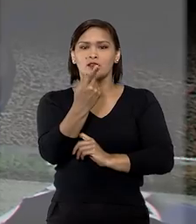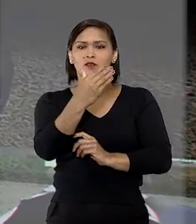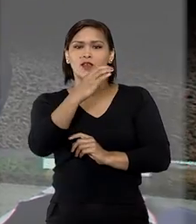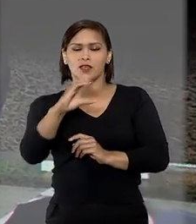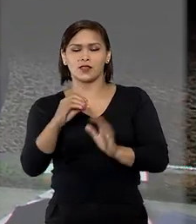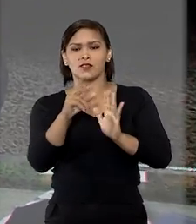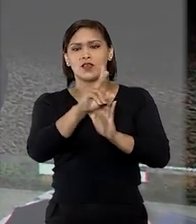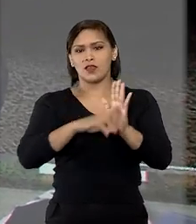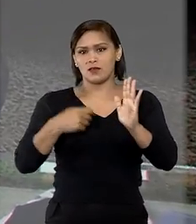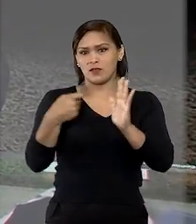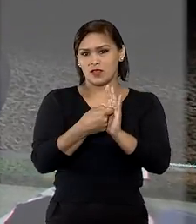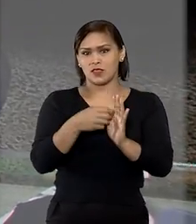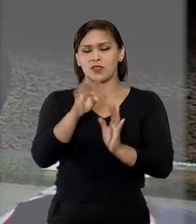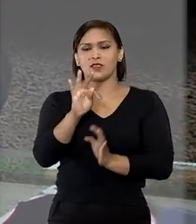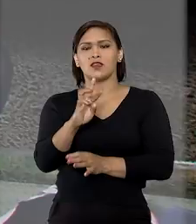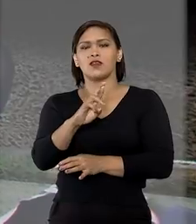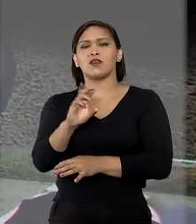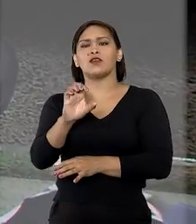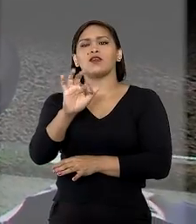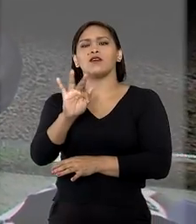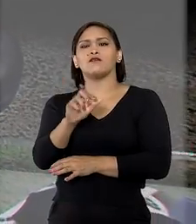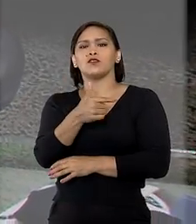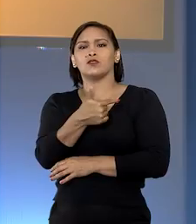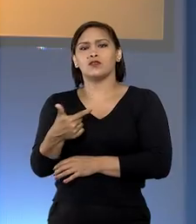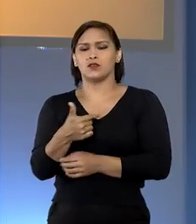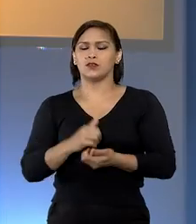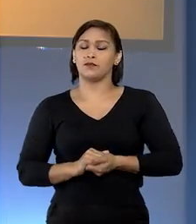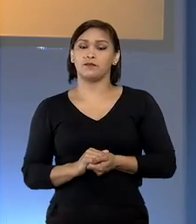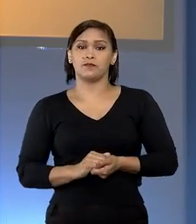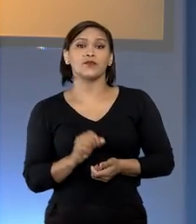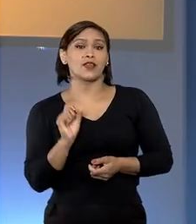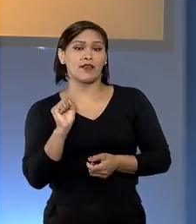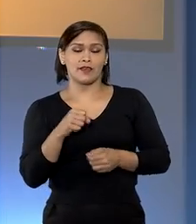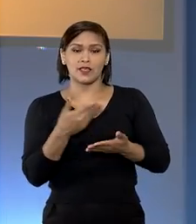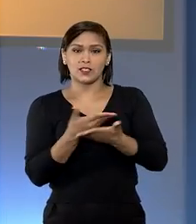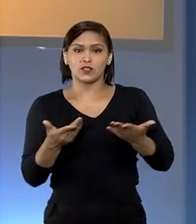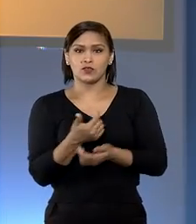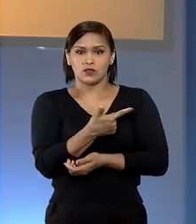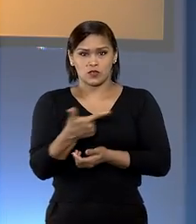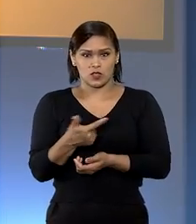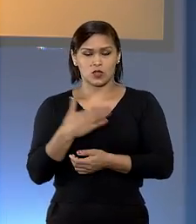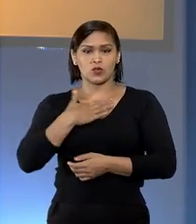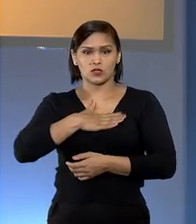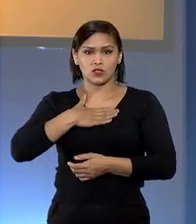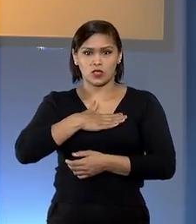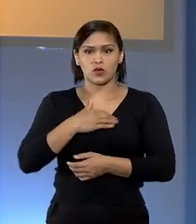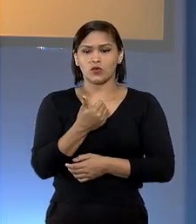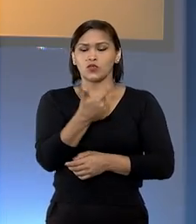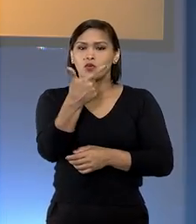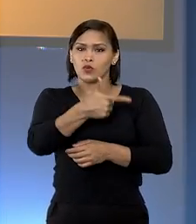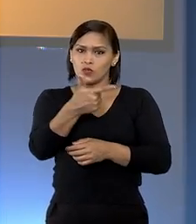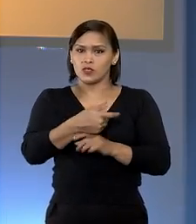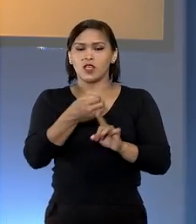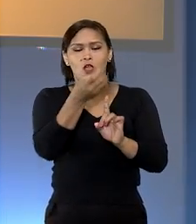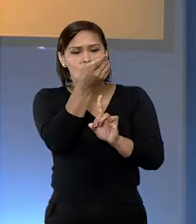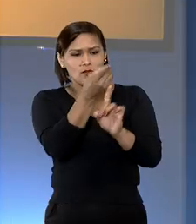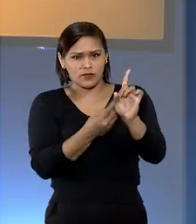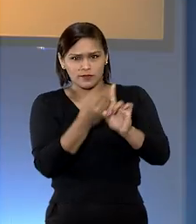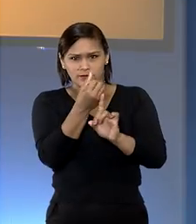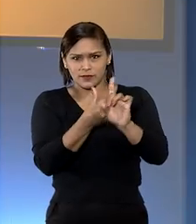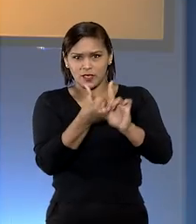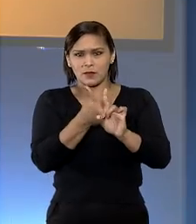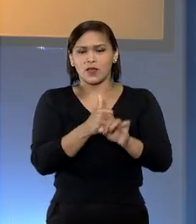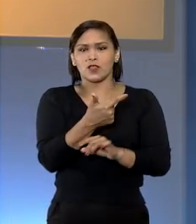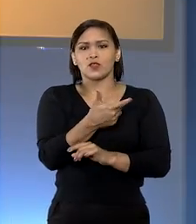habeas corpus impetrado no trf-2 é isso no dia dois de agosto o segundo semestre